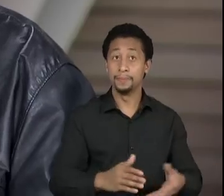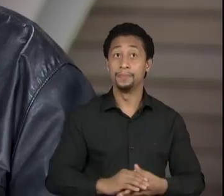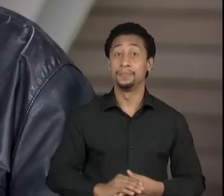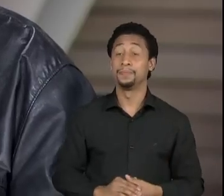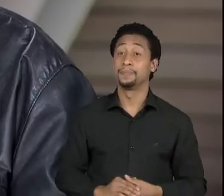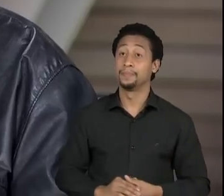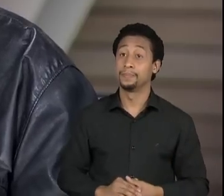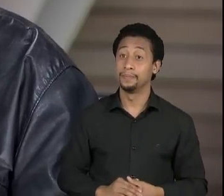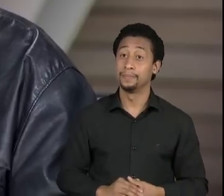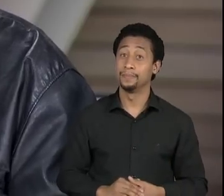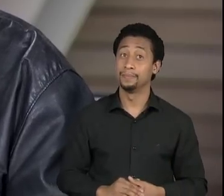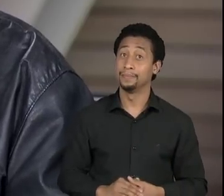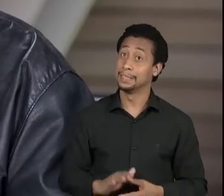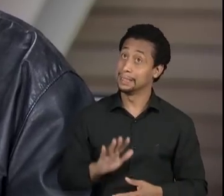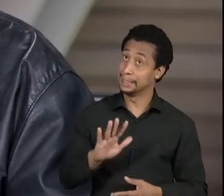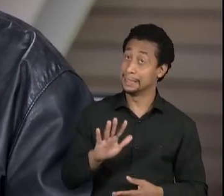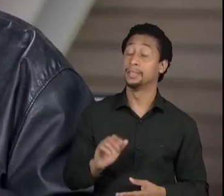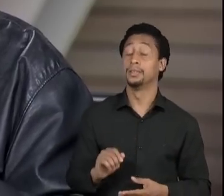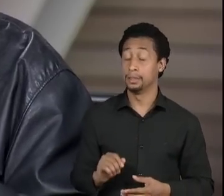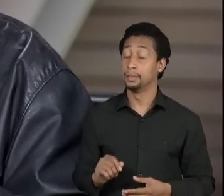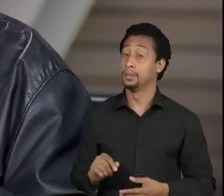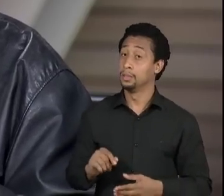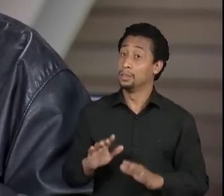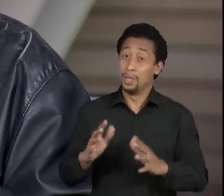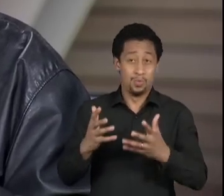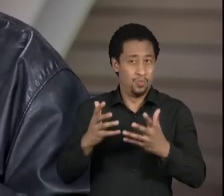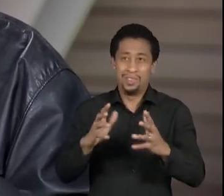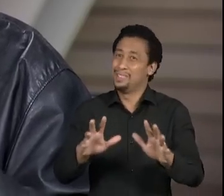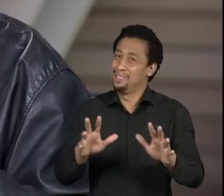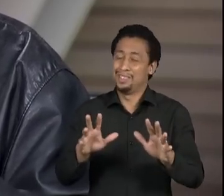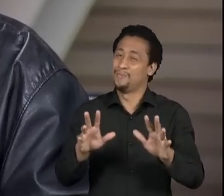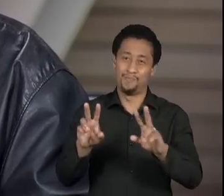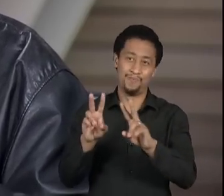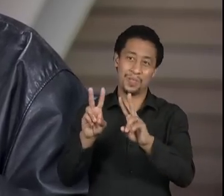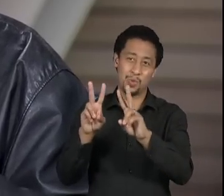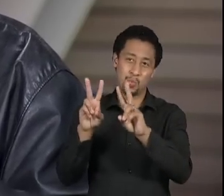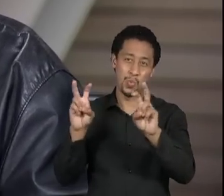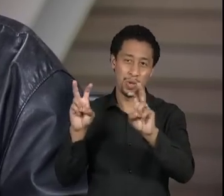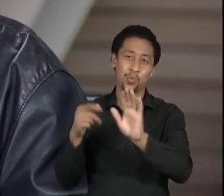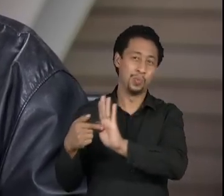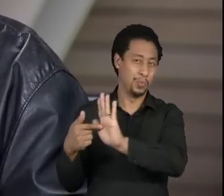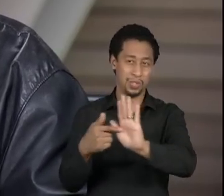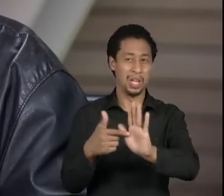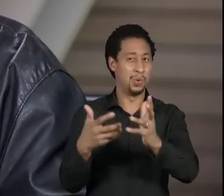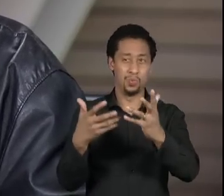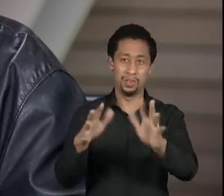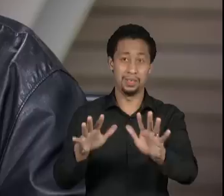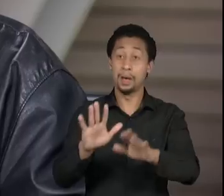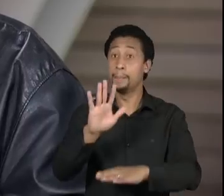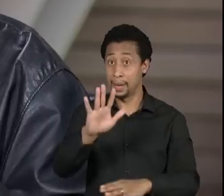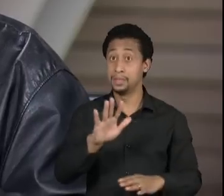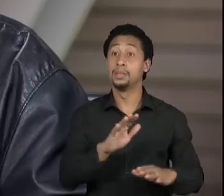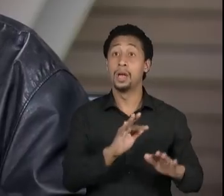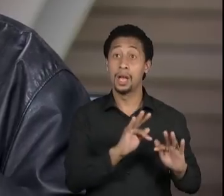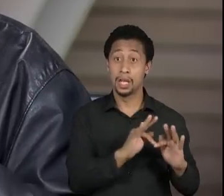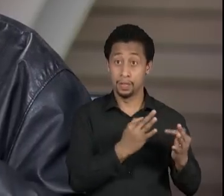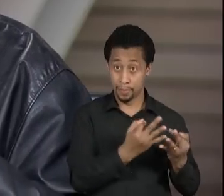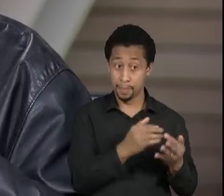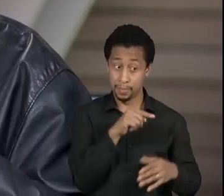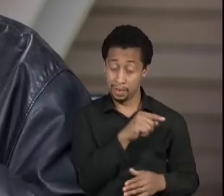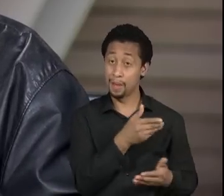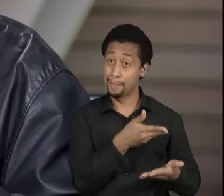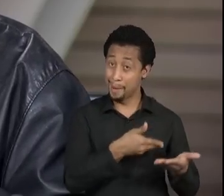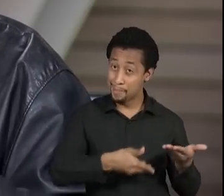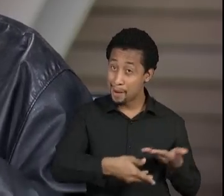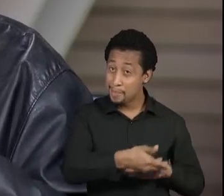queria chamar atenção para esse ponto, mas a socialização que a família propicia é uma